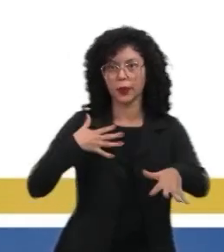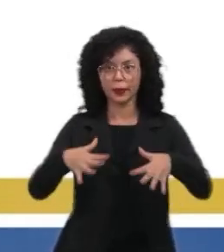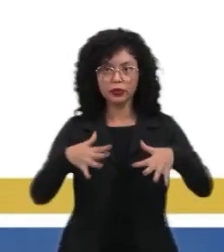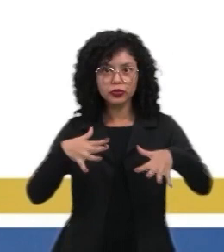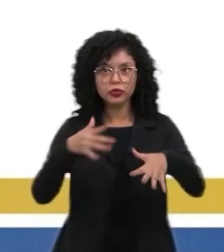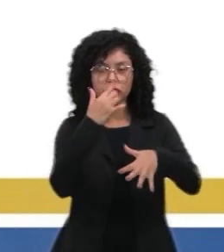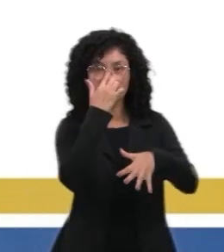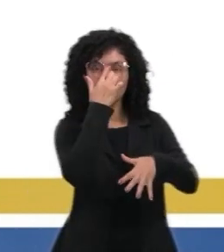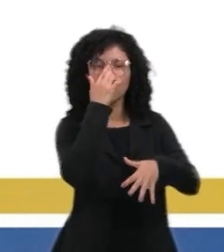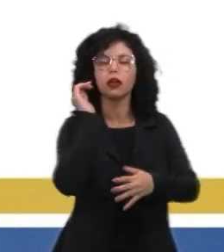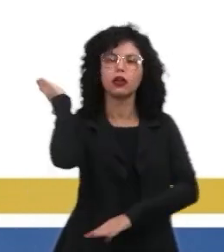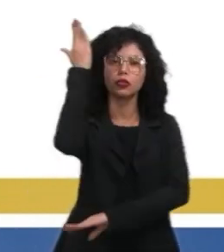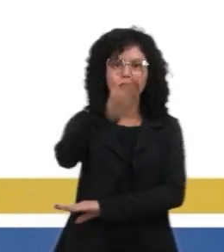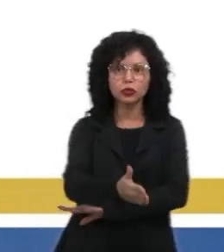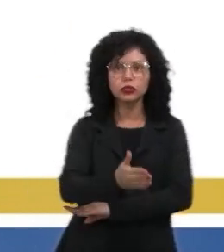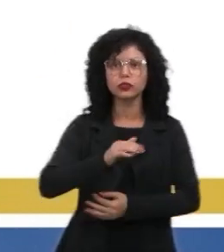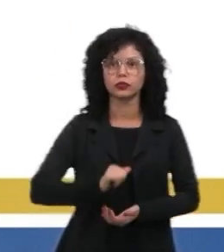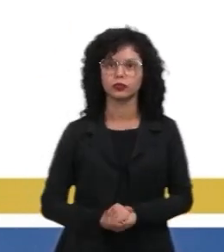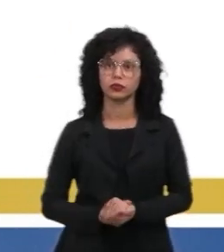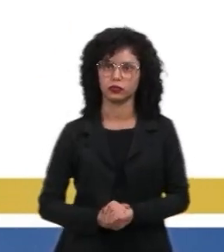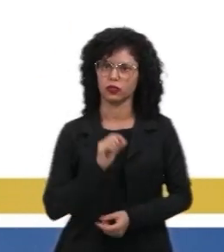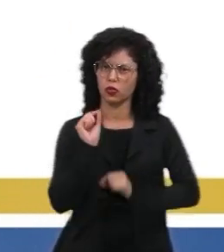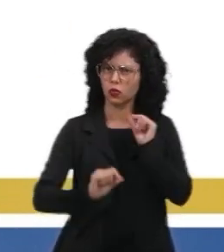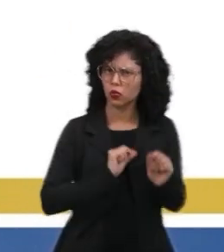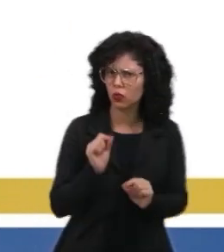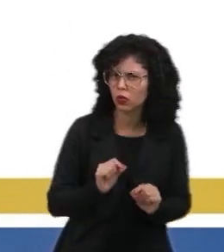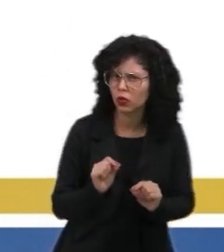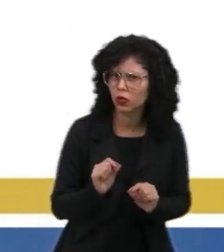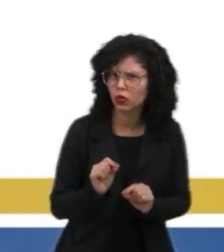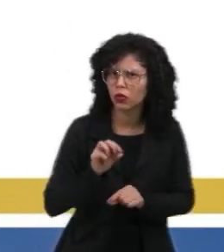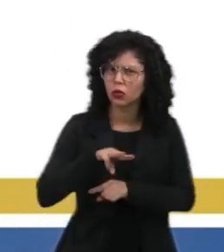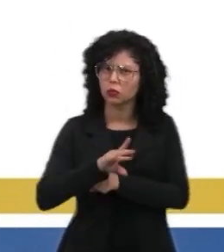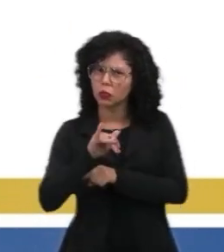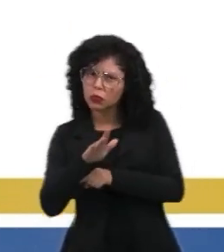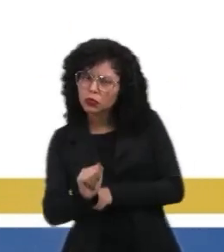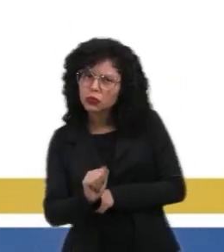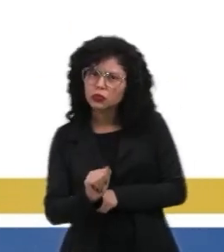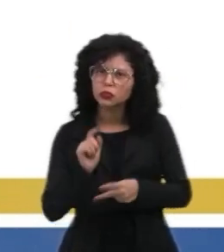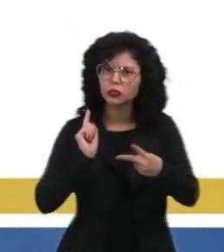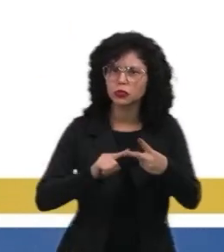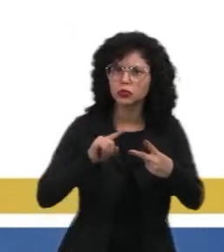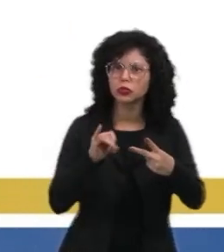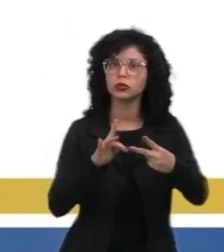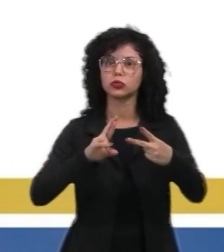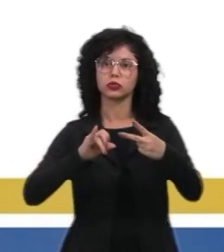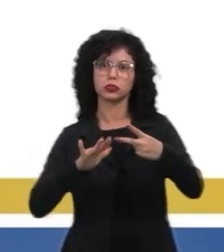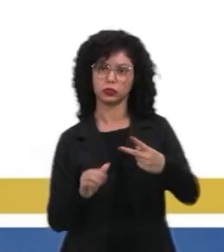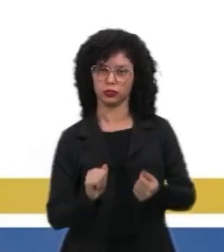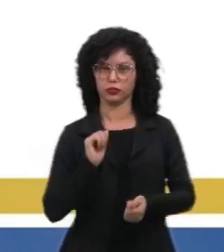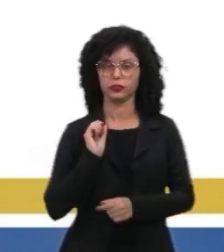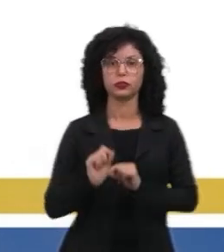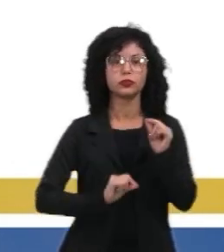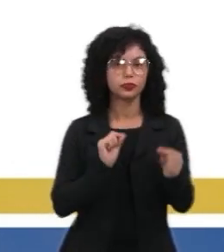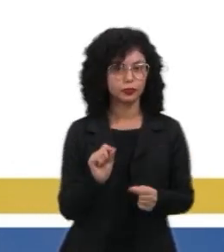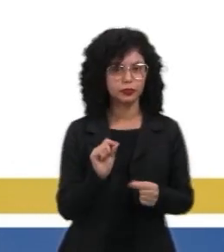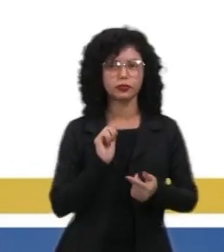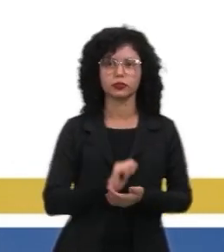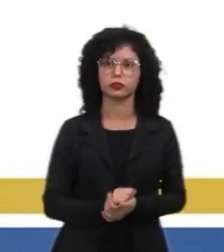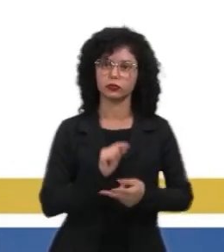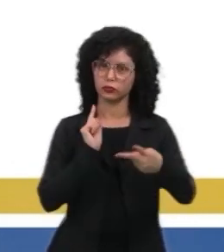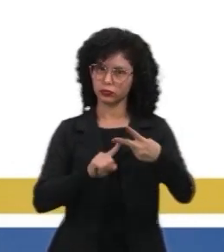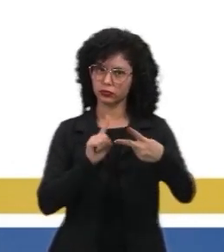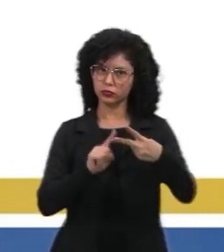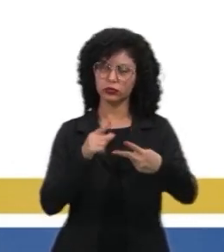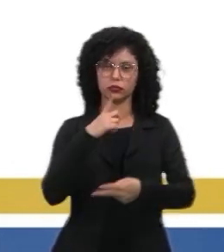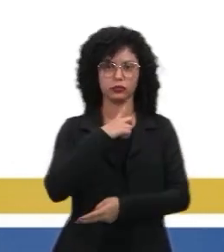movimento sempre vai ser igual à instantânea. Professor, o que é velocidade média? O que é velocidade instantânea? Uma velocidade instantânea é uma velocidade que